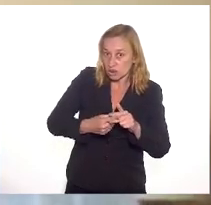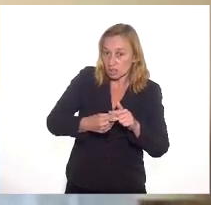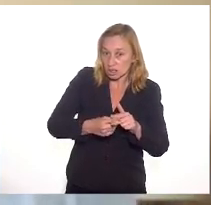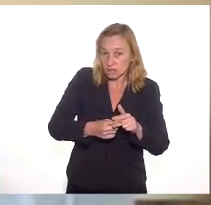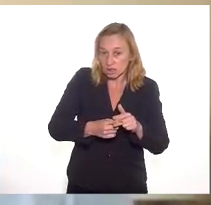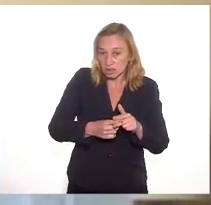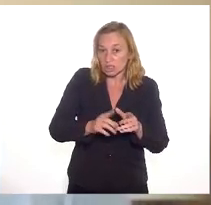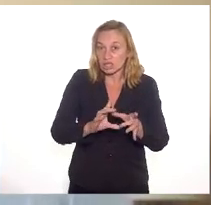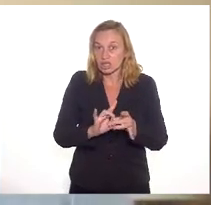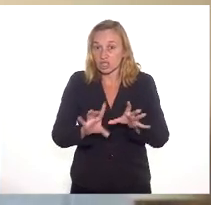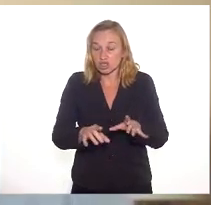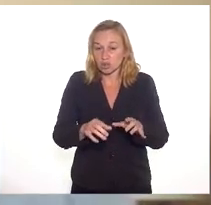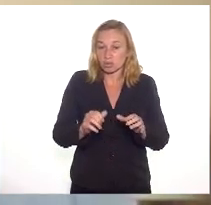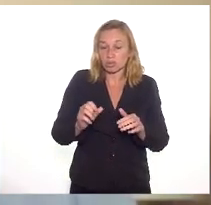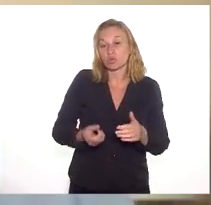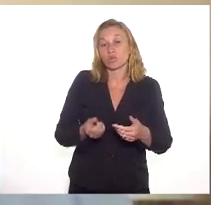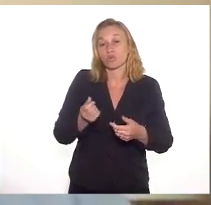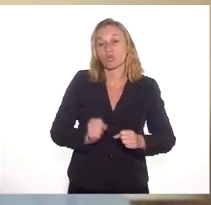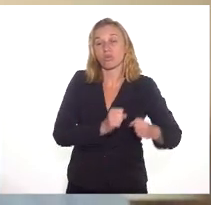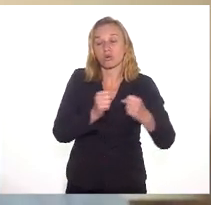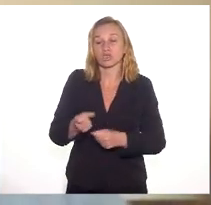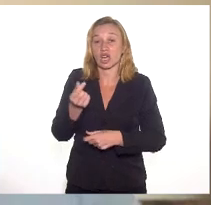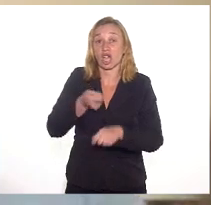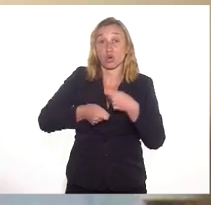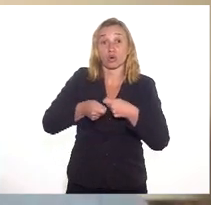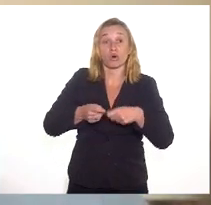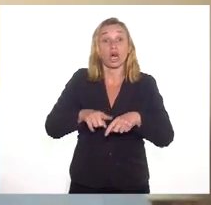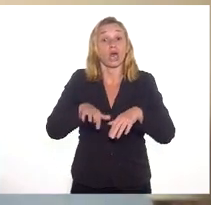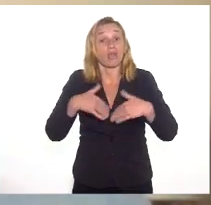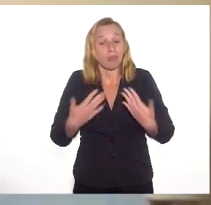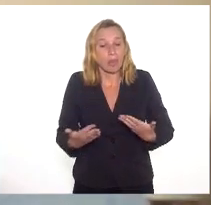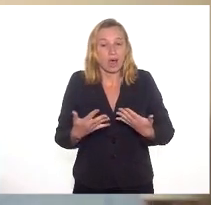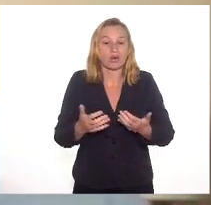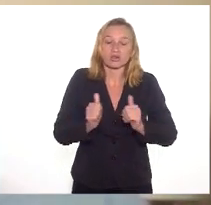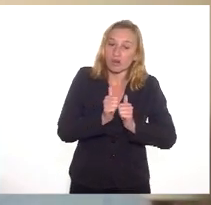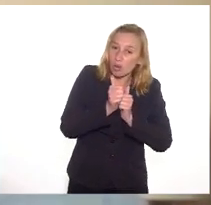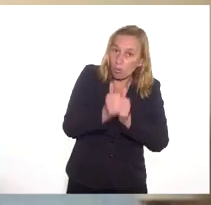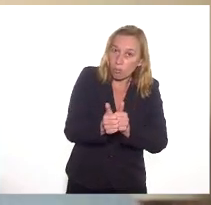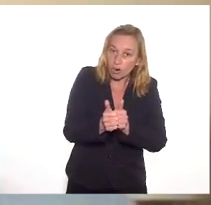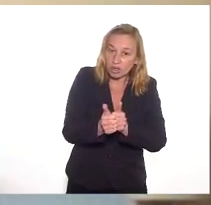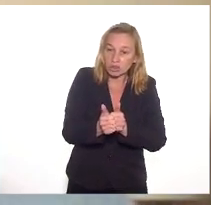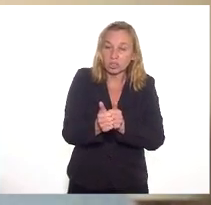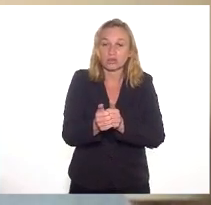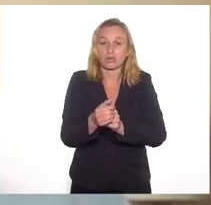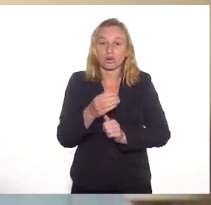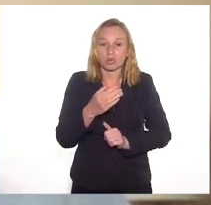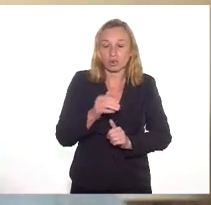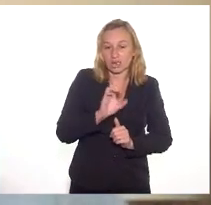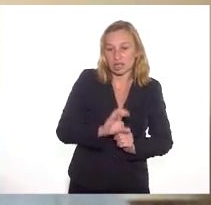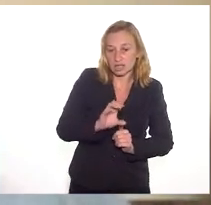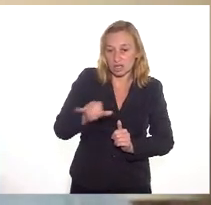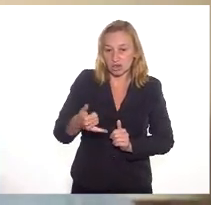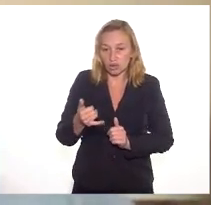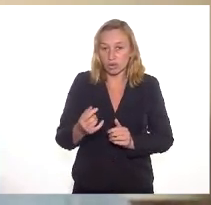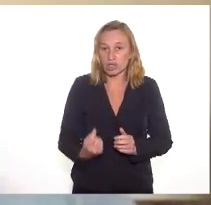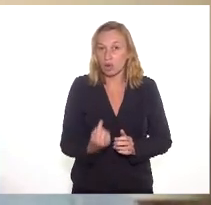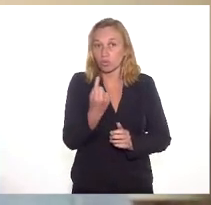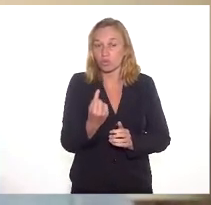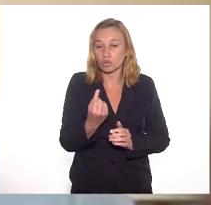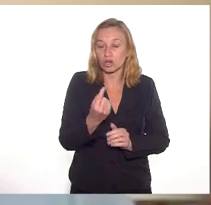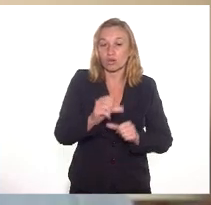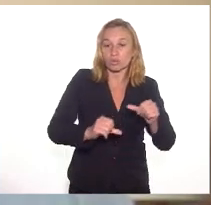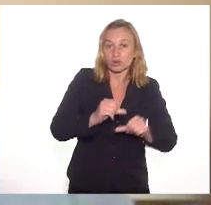acabam deixando de ser pelo poder econômico. Então, a gente vai acompanhar o parecer da CCJ com essa única mudança, que depois vai